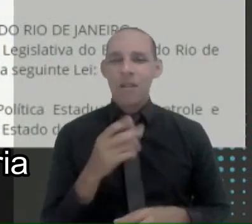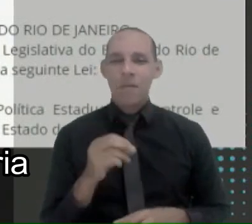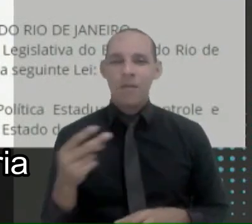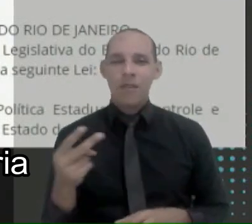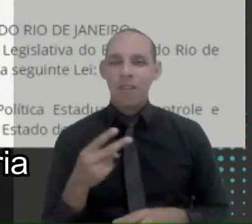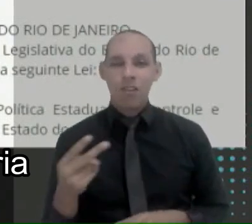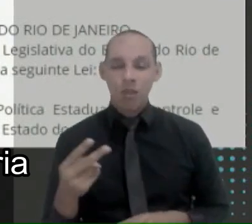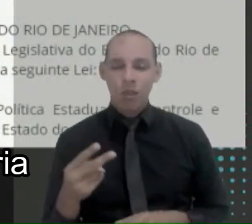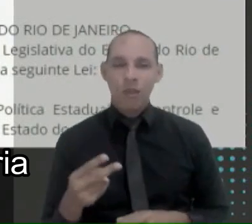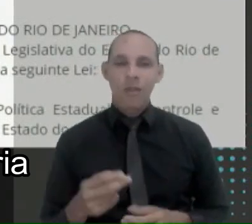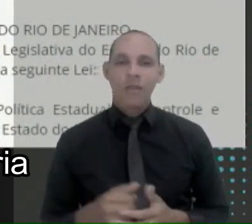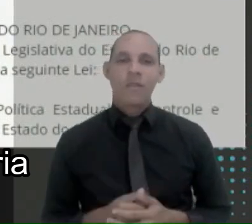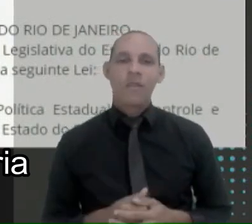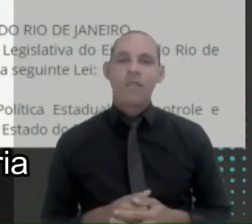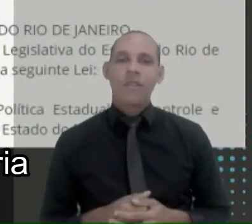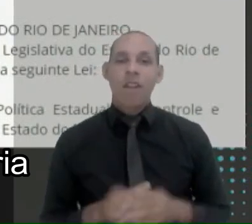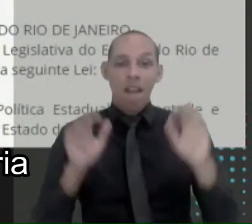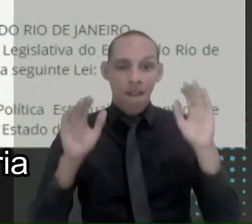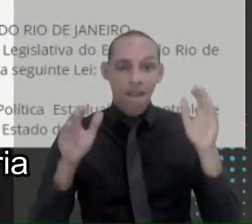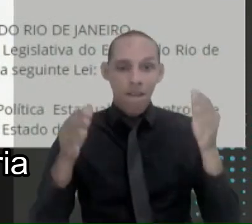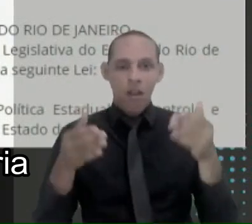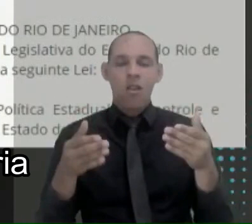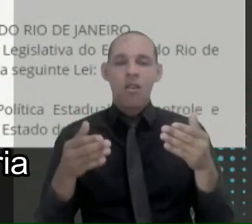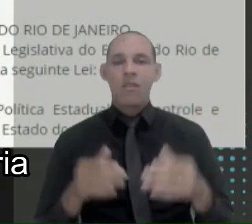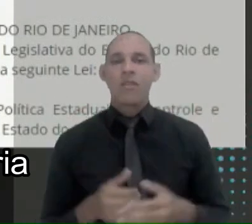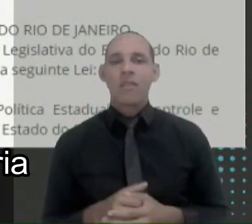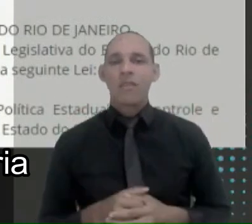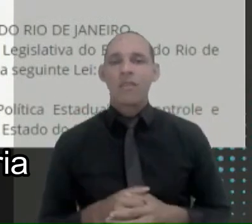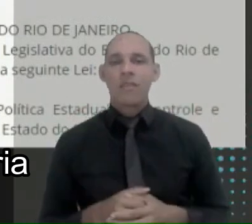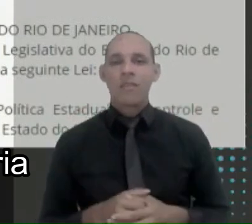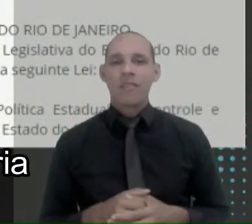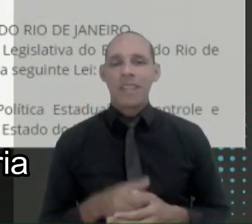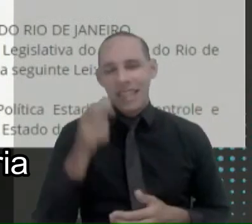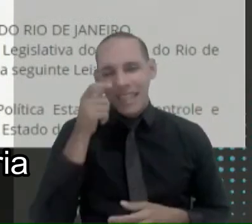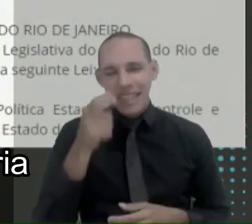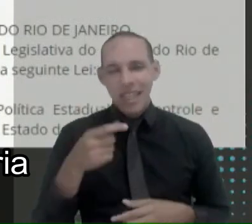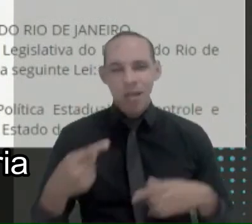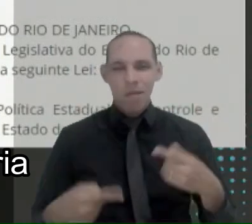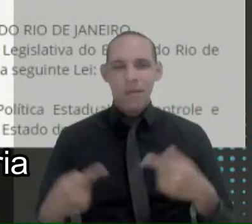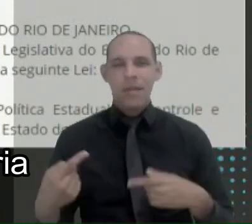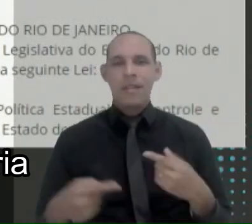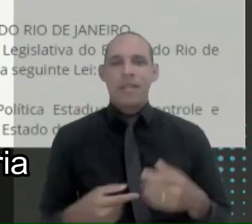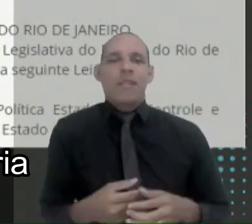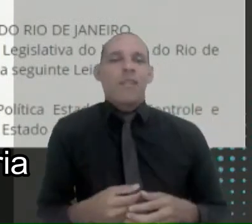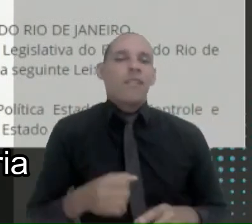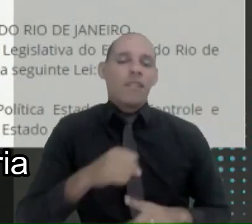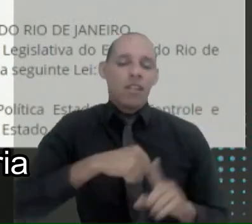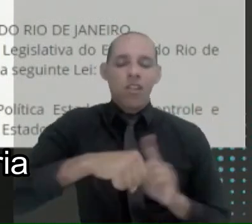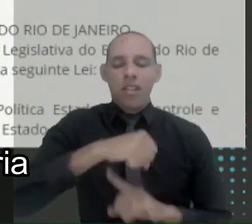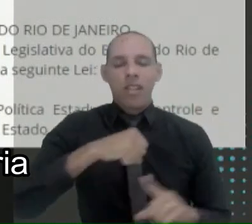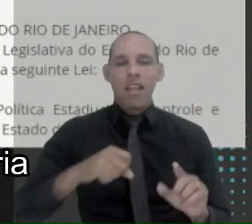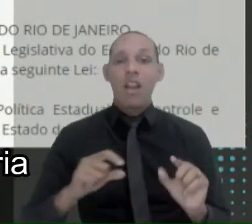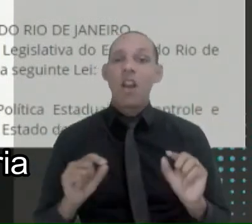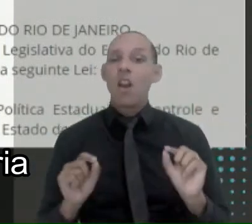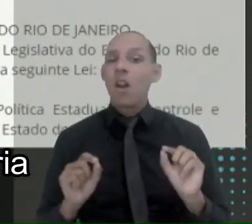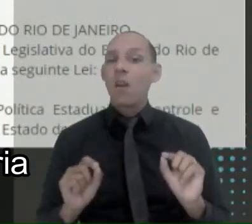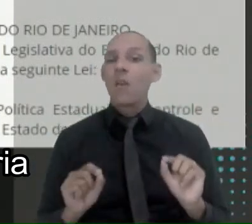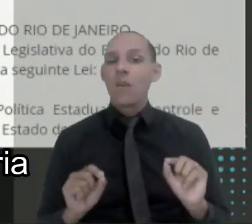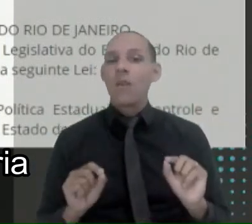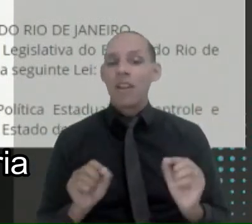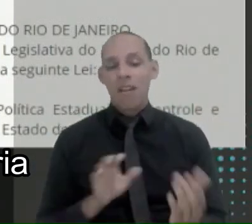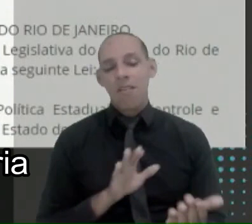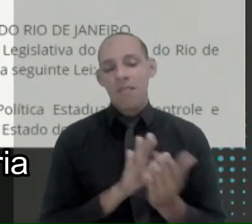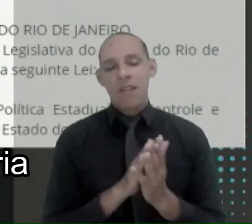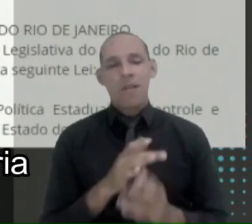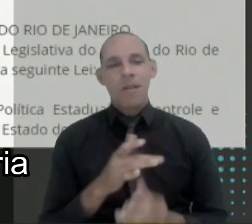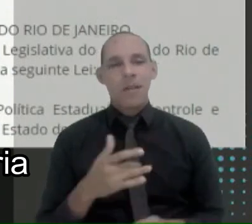coloca o foco, né, coloca o interesse político, o interesse da sociedade no enfrentamento da tuberculose.